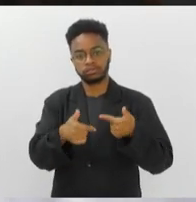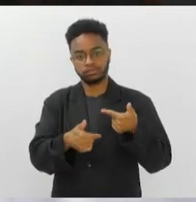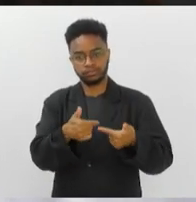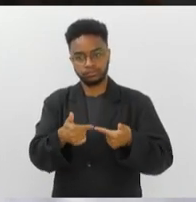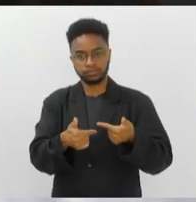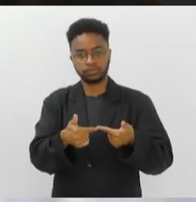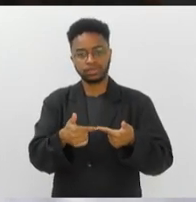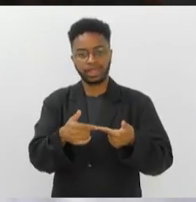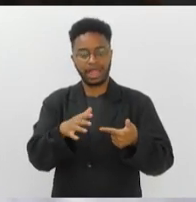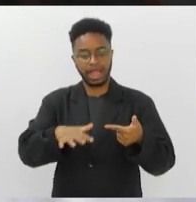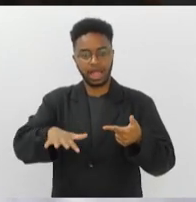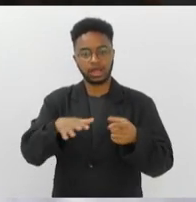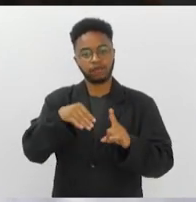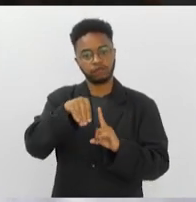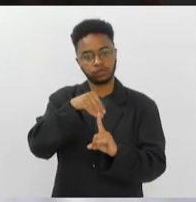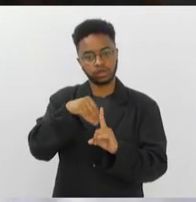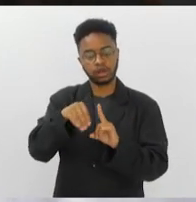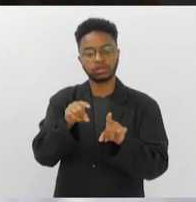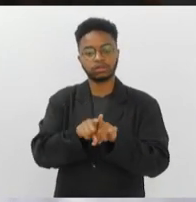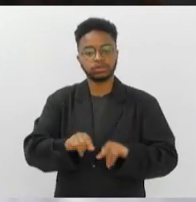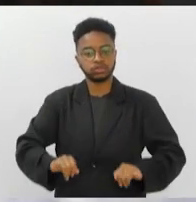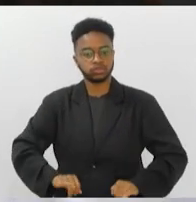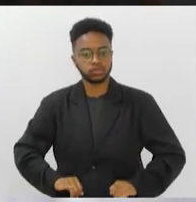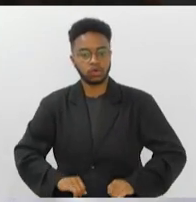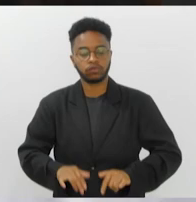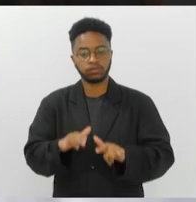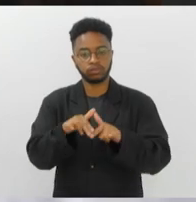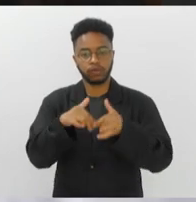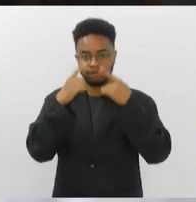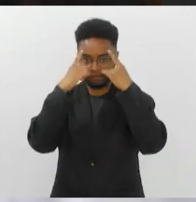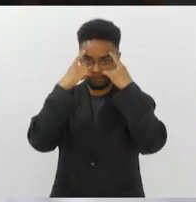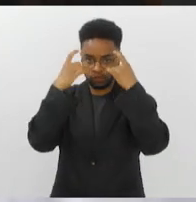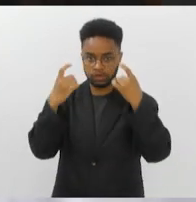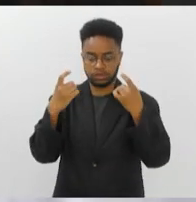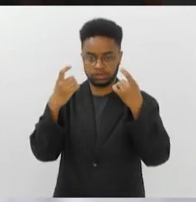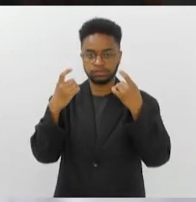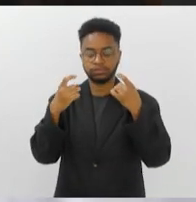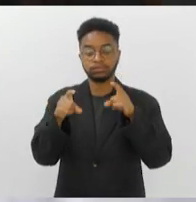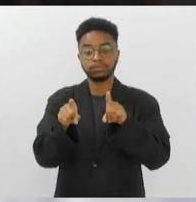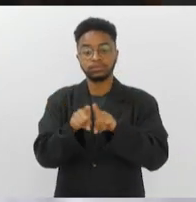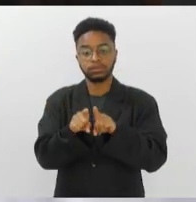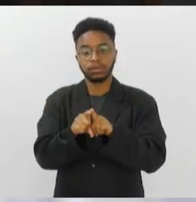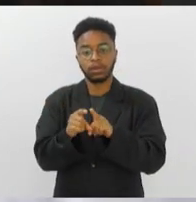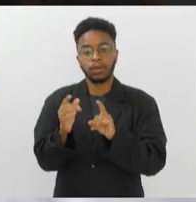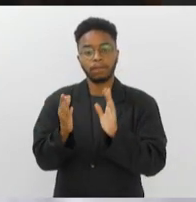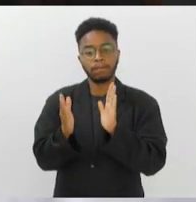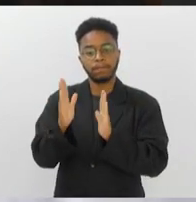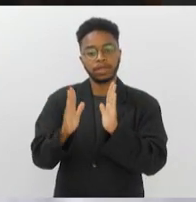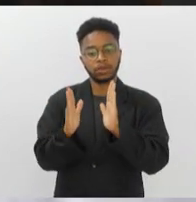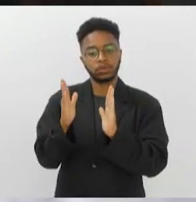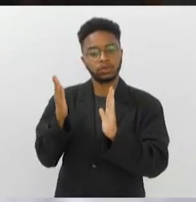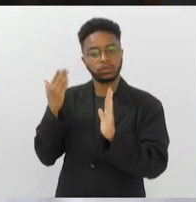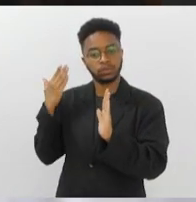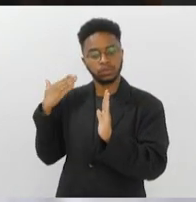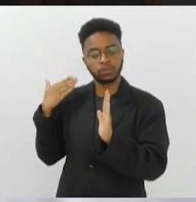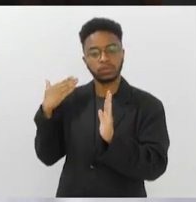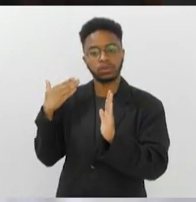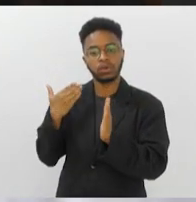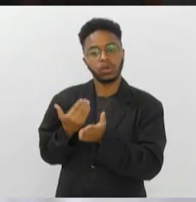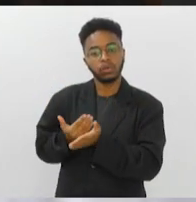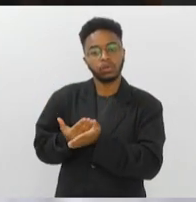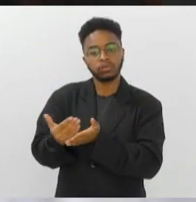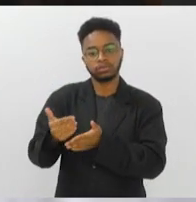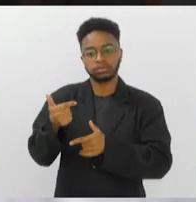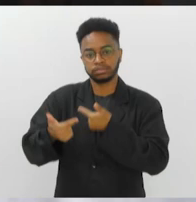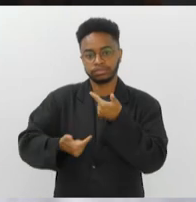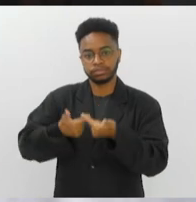mais vulnerabilizados, que mais sofrem com o impacto da violência e que, nos últimos anos, iniciou também um